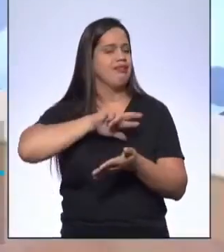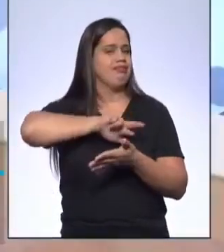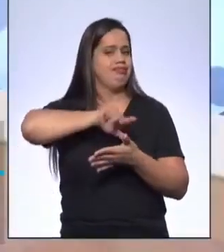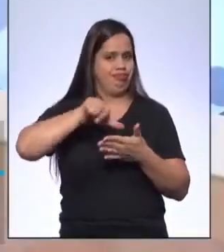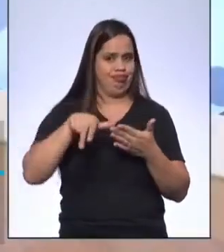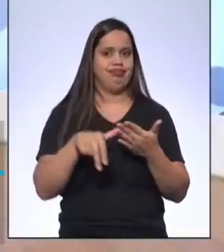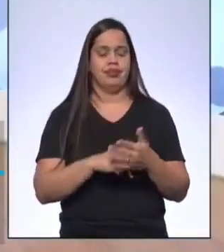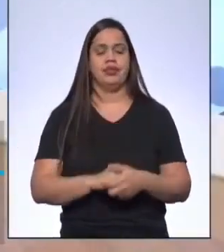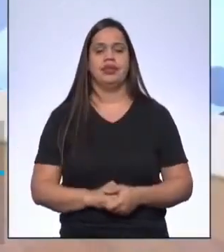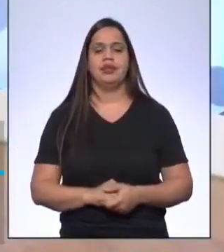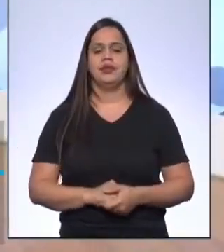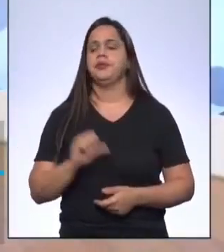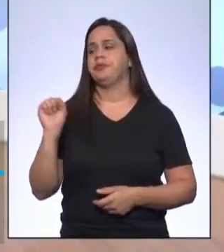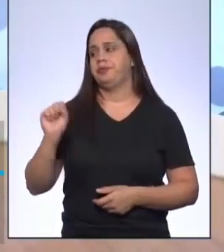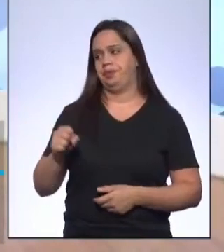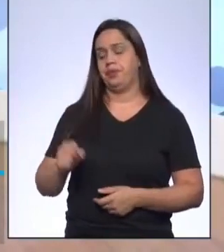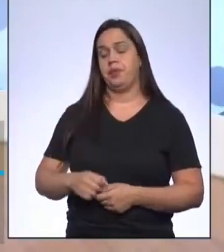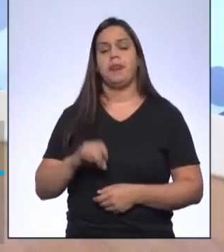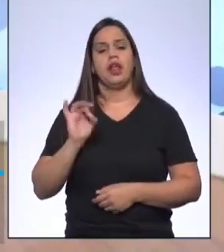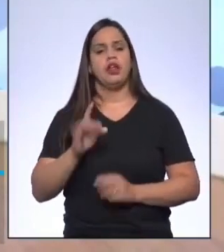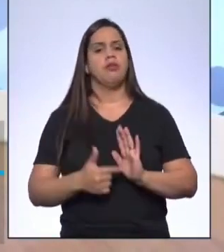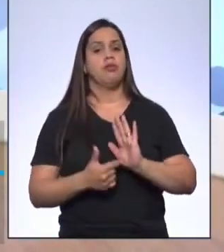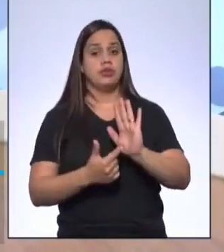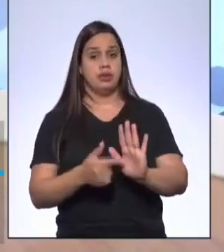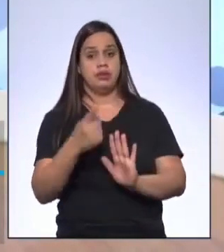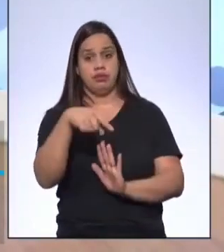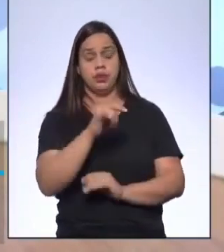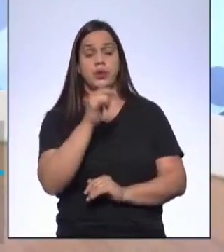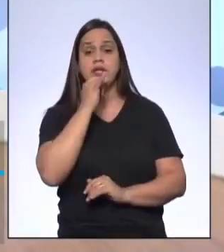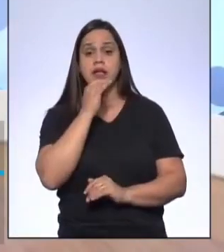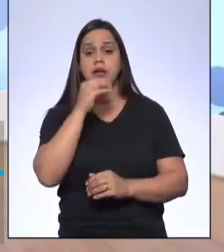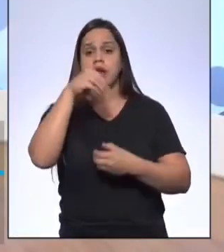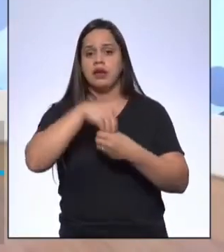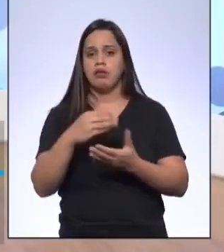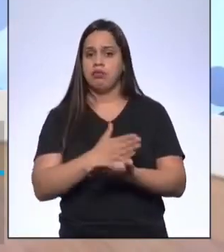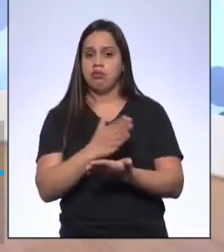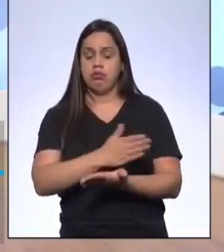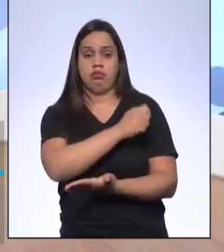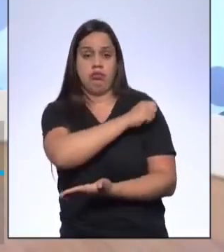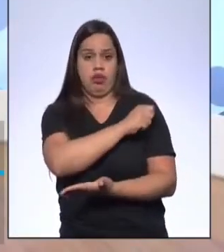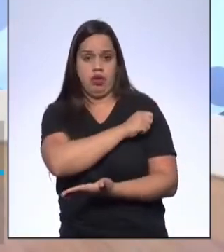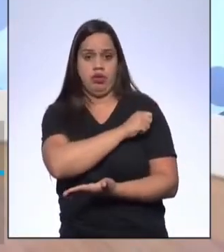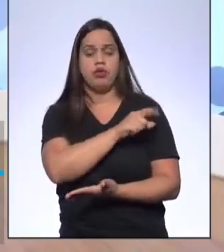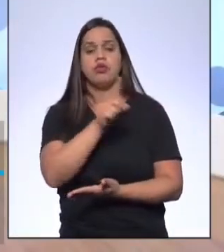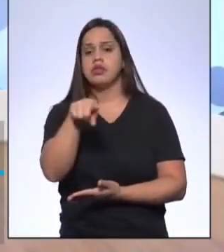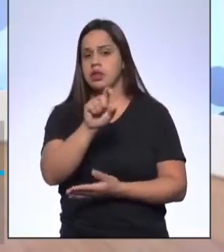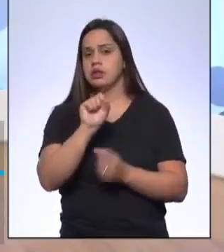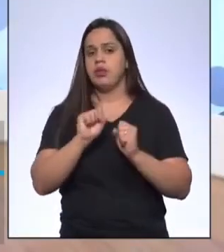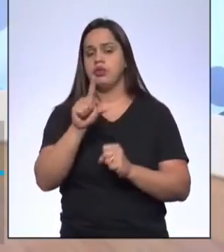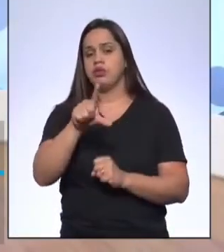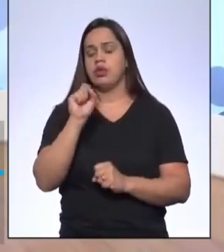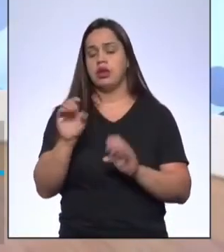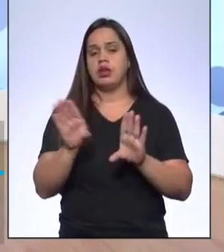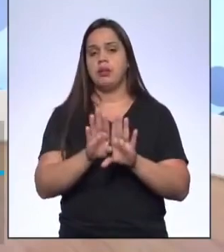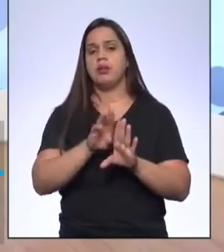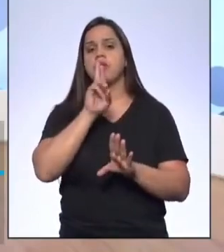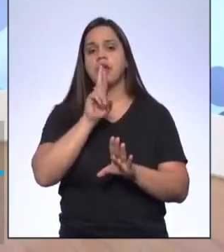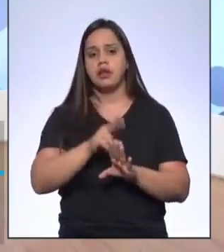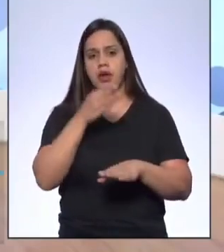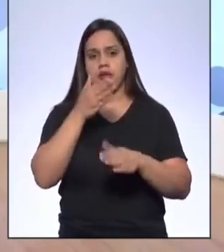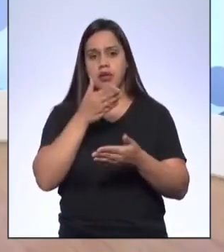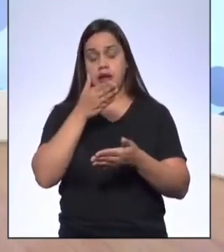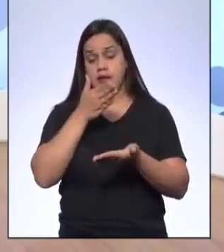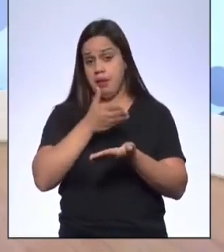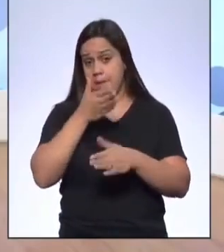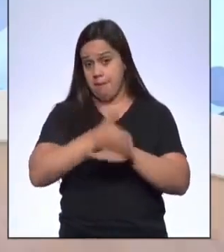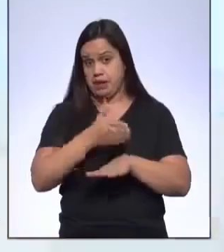né? Só vou mostrar para vocês um exemplo que está no caderno do aluno, tá? Vocês podem colocar como resposta essa participação. Então, lá